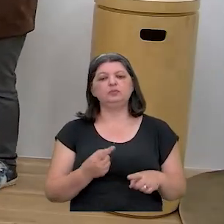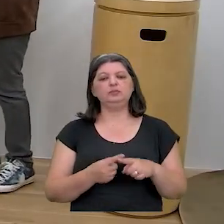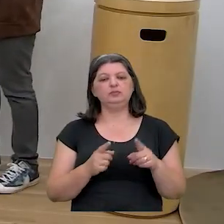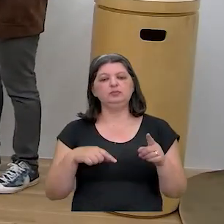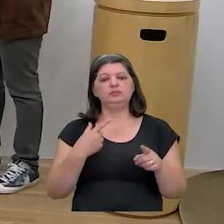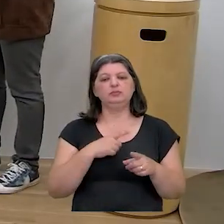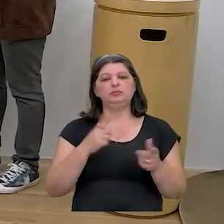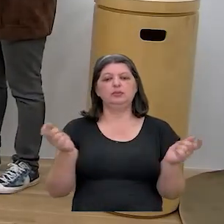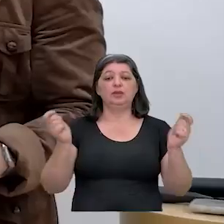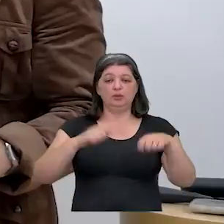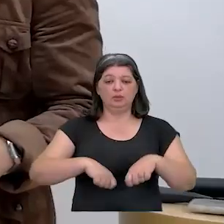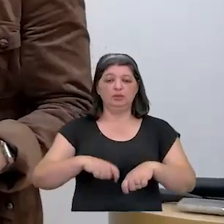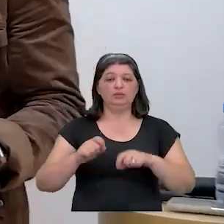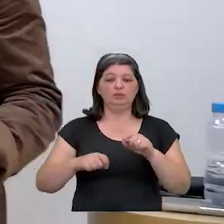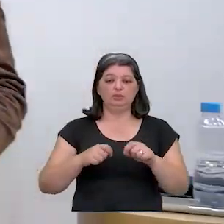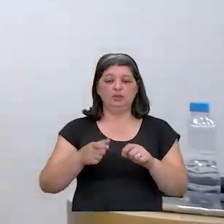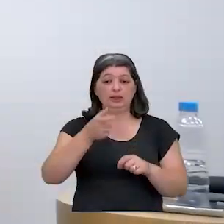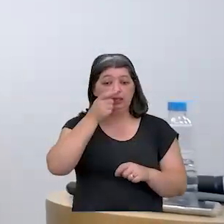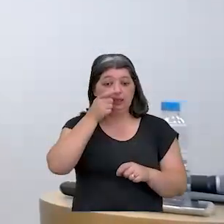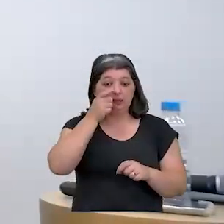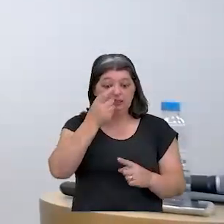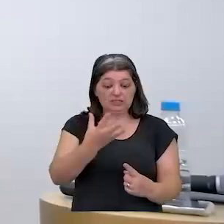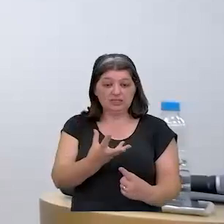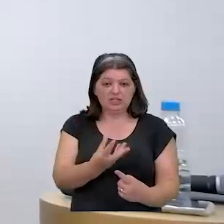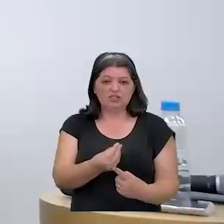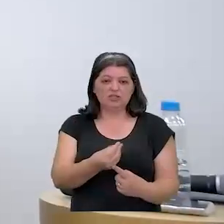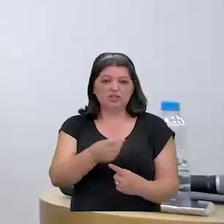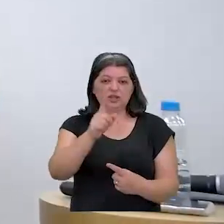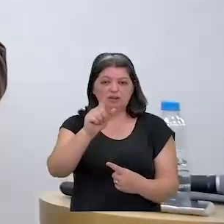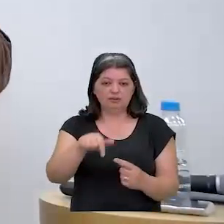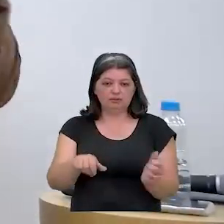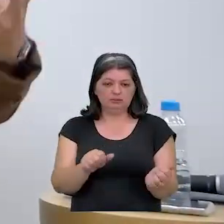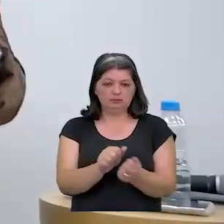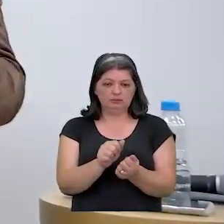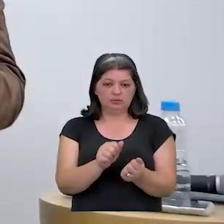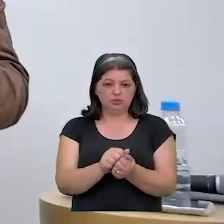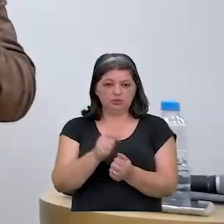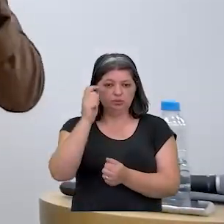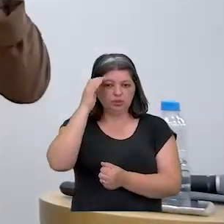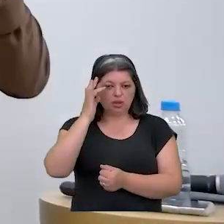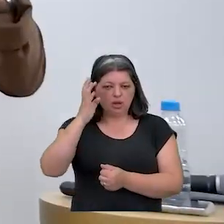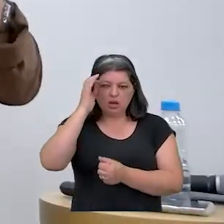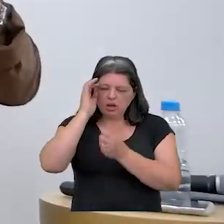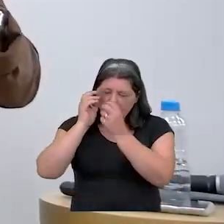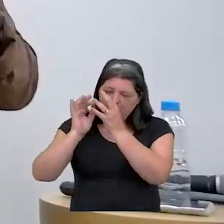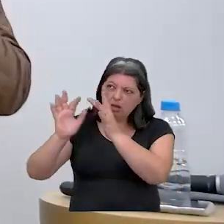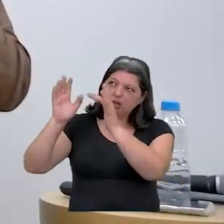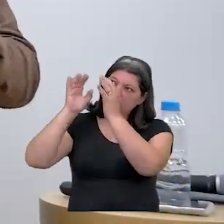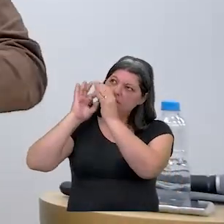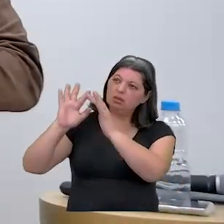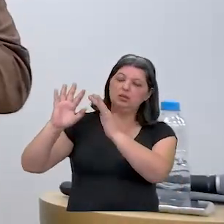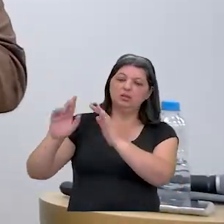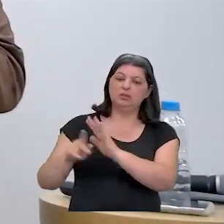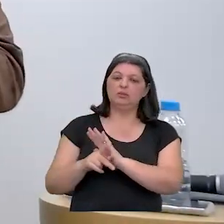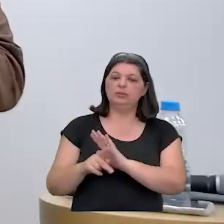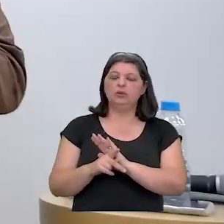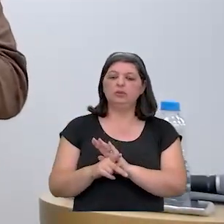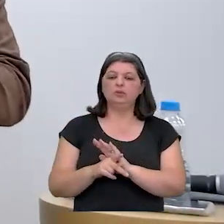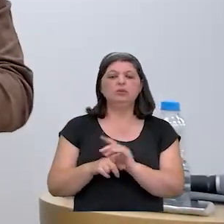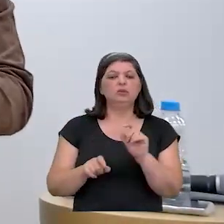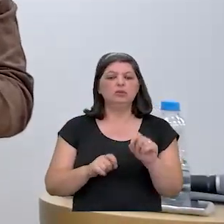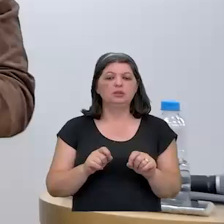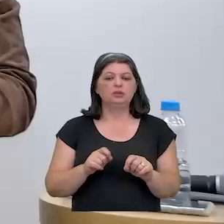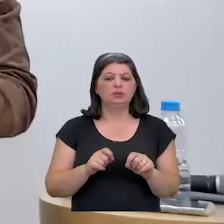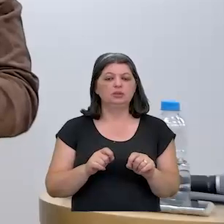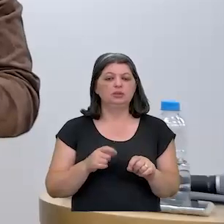nossa competência aqui, ó. Interesse artístico e imaginação criativa. Uhum. É importante ter essas noções assim, porque, e